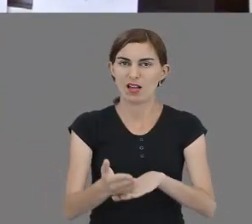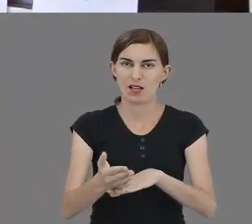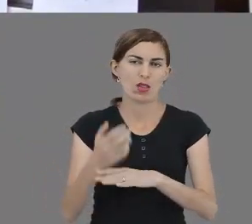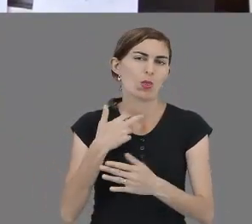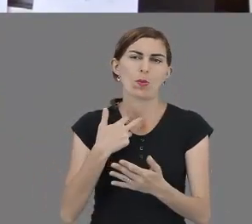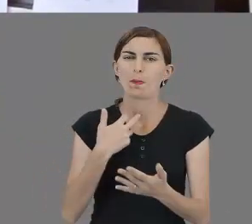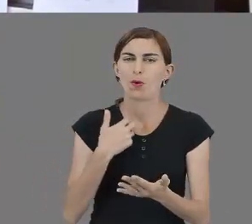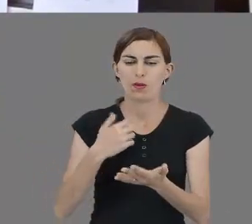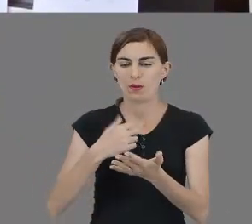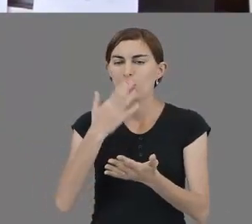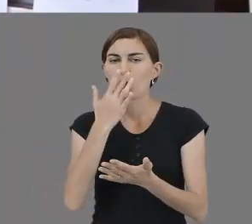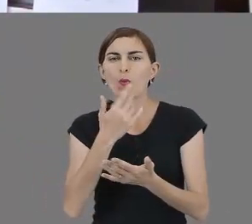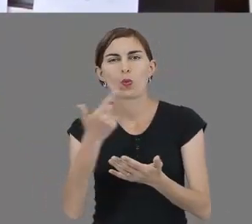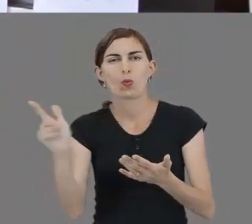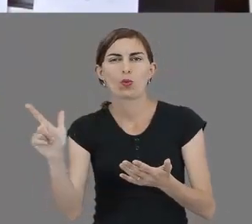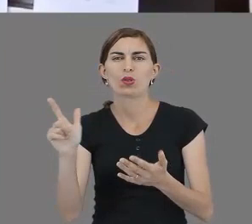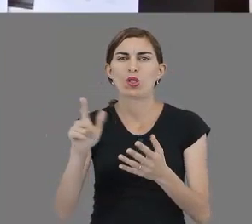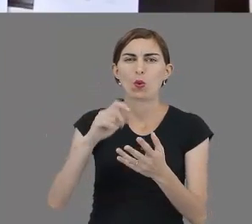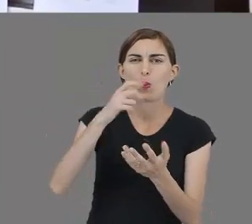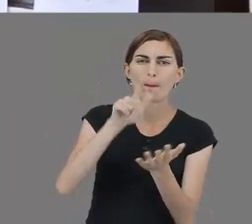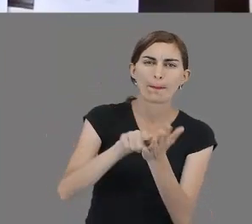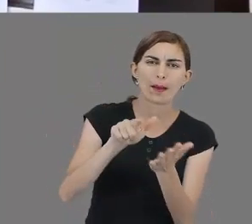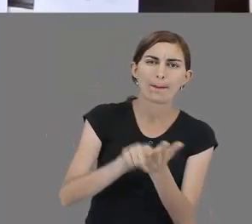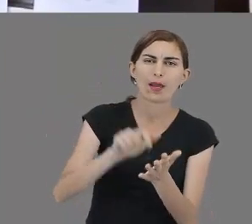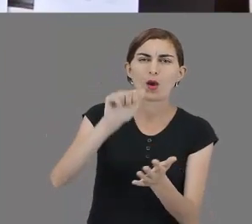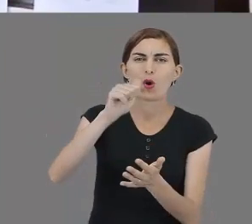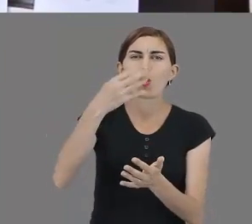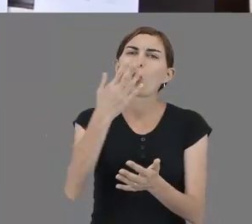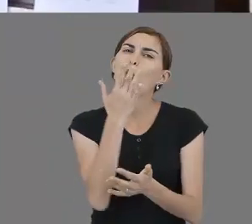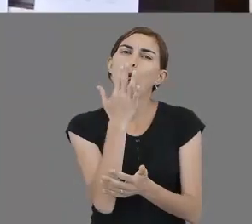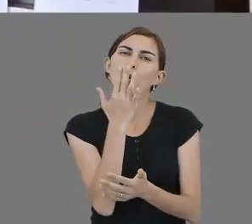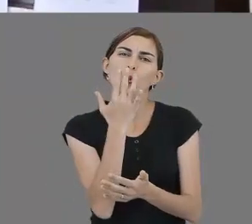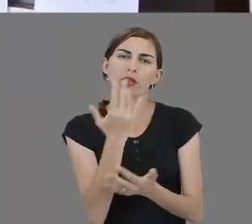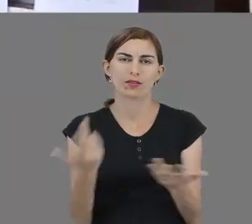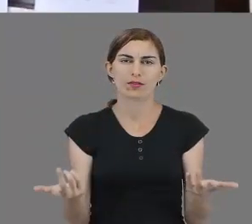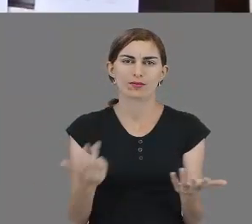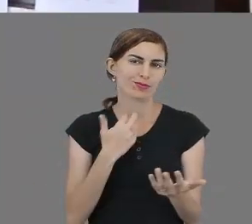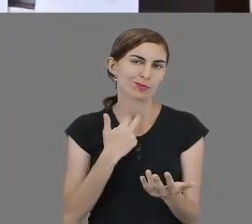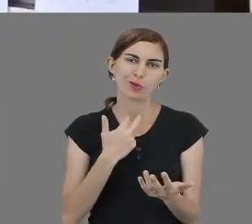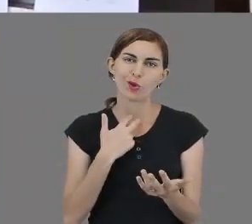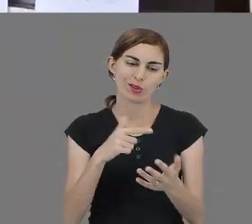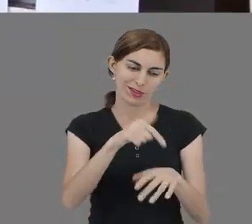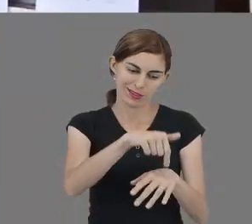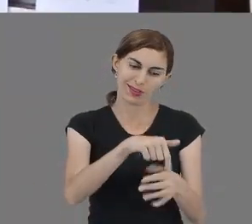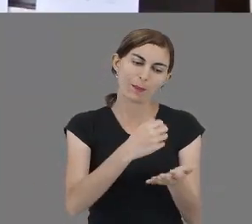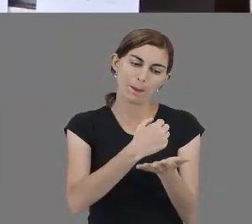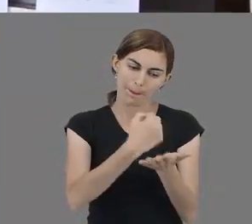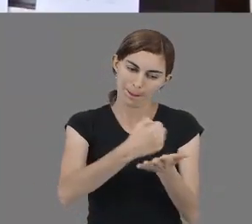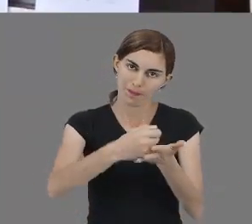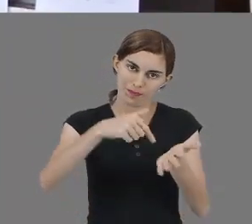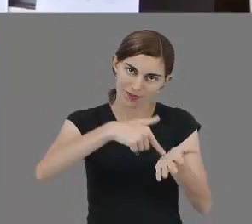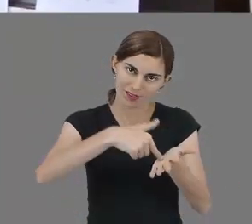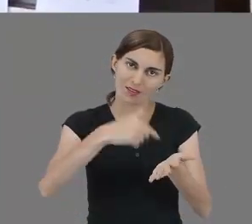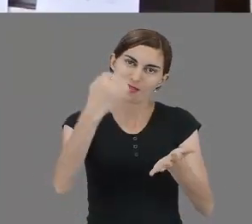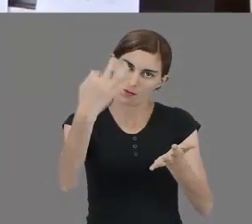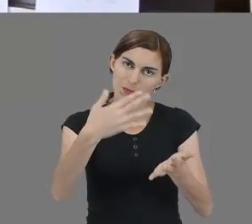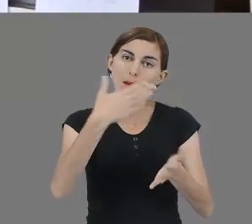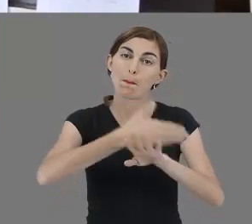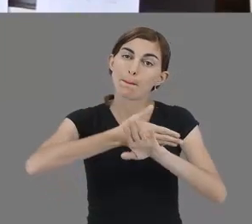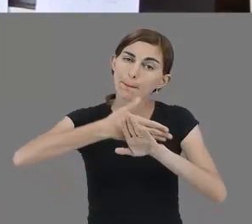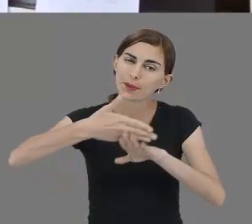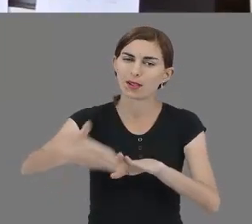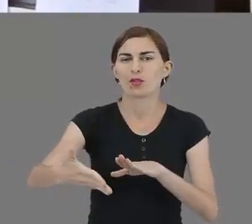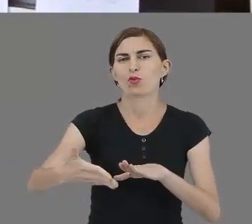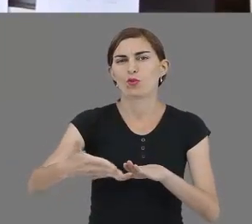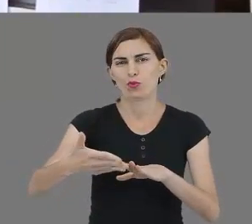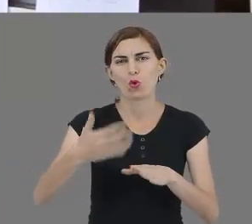me certificar de que não é um papel reciclado ou um papel A4 colorido. Diante disso, se eu vi que é um papel A4